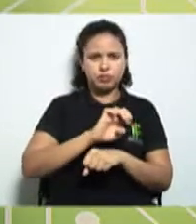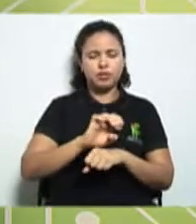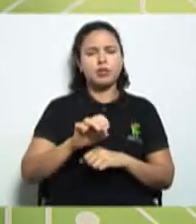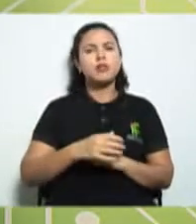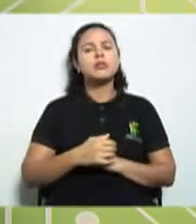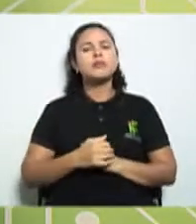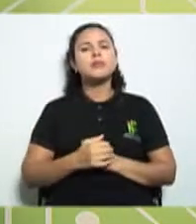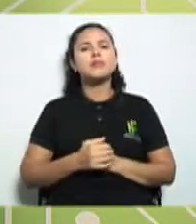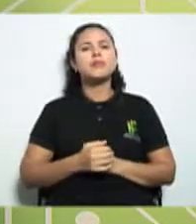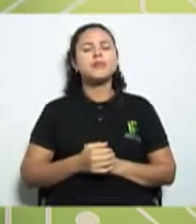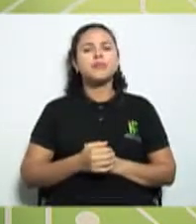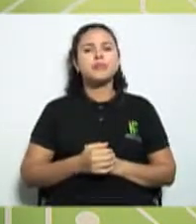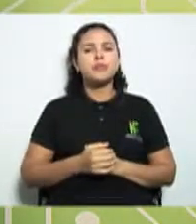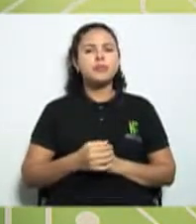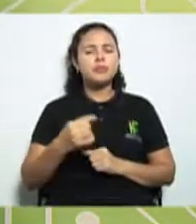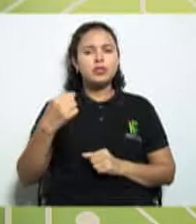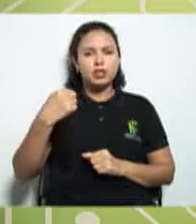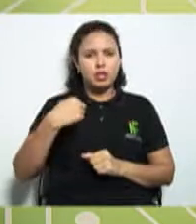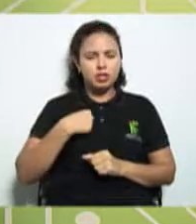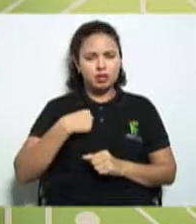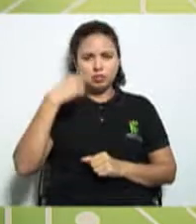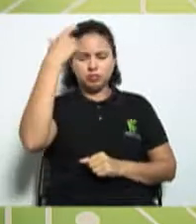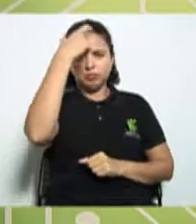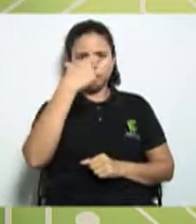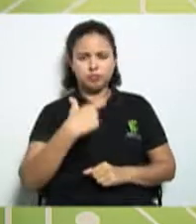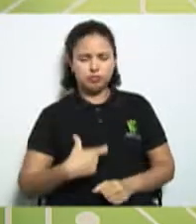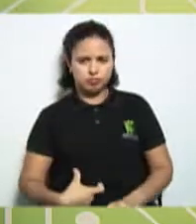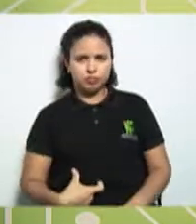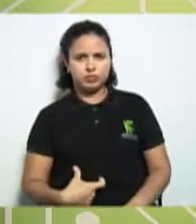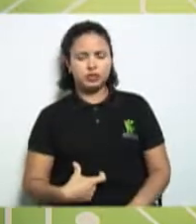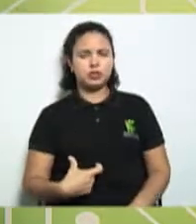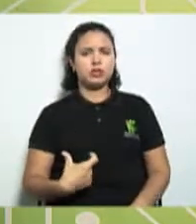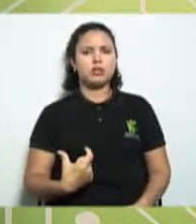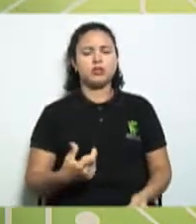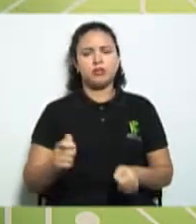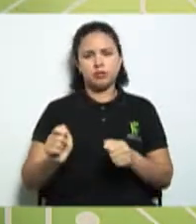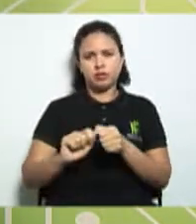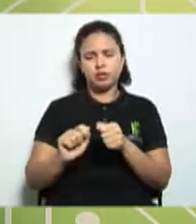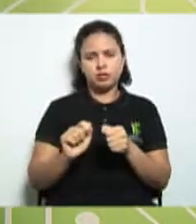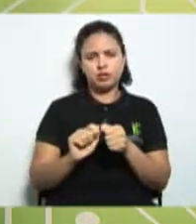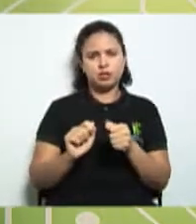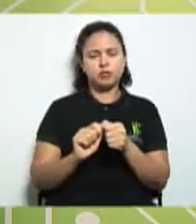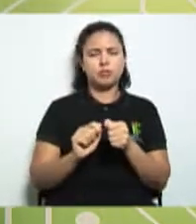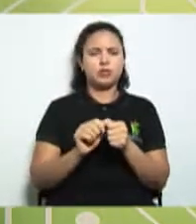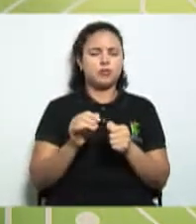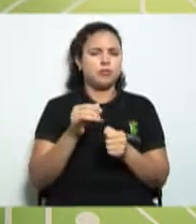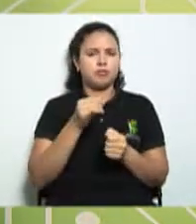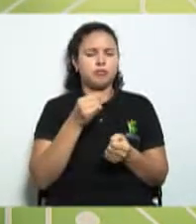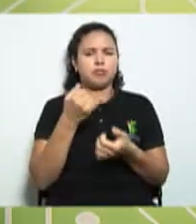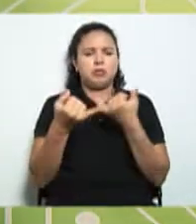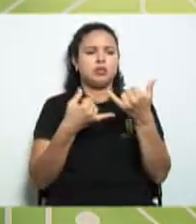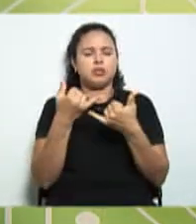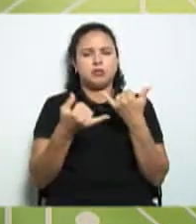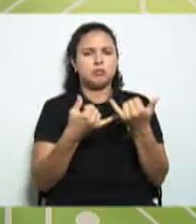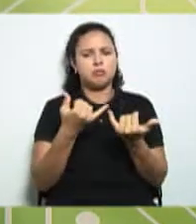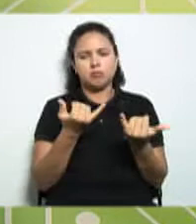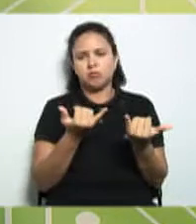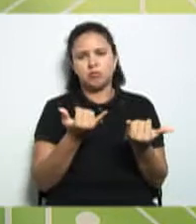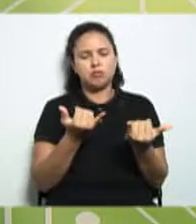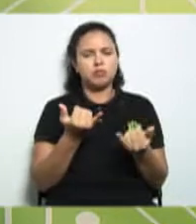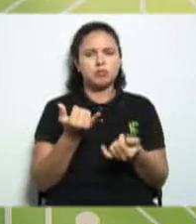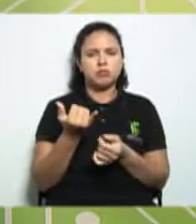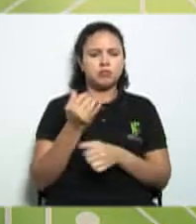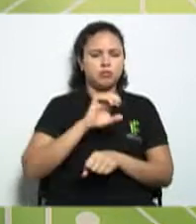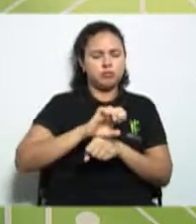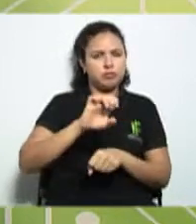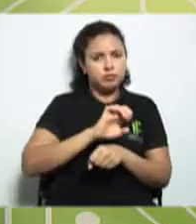posso simplesmente, né, como nós já exemplificamos aqui, fazer de conta que vou estagiar. Então, eu preciso de um